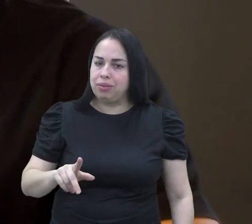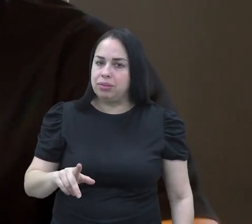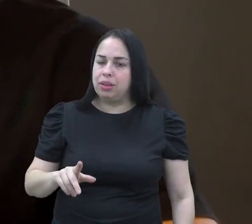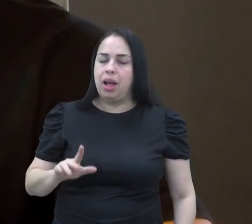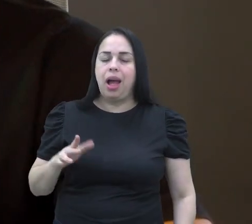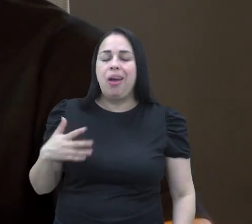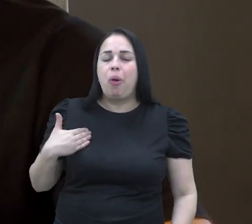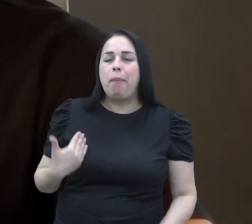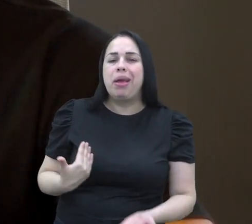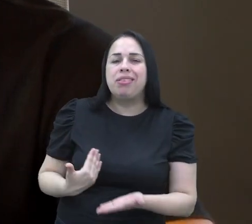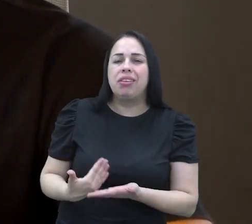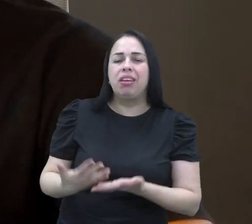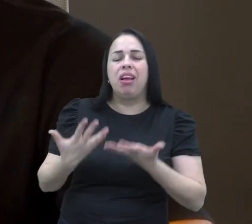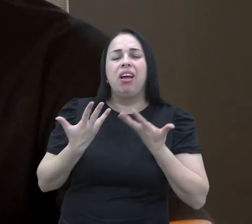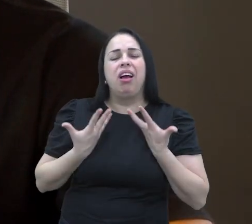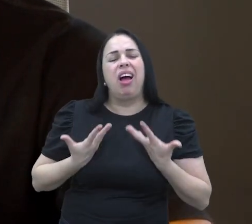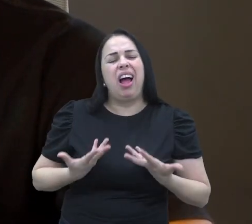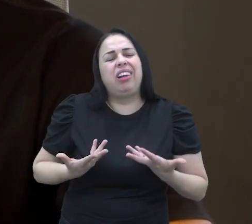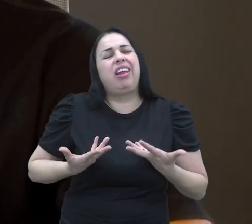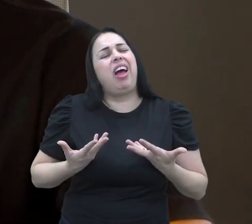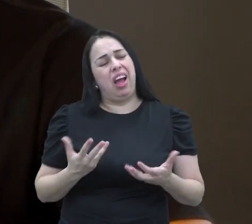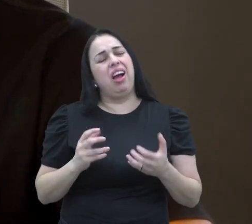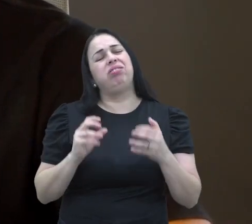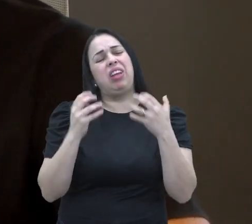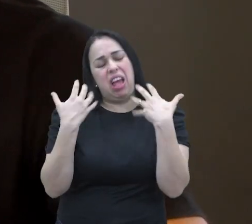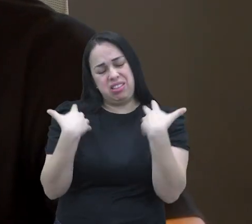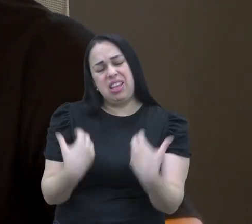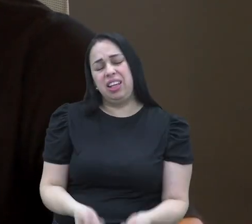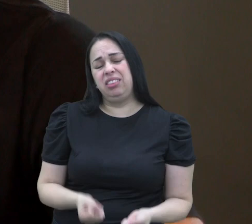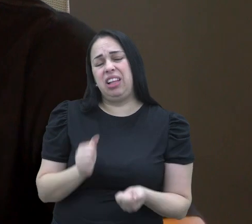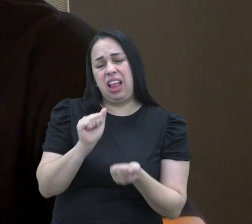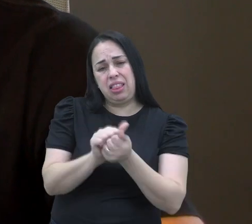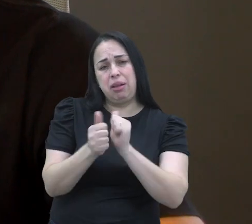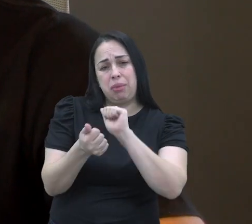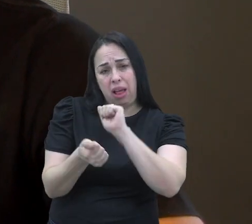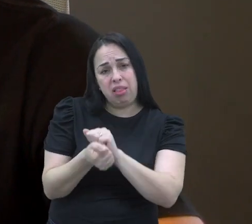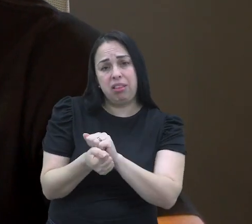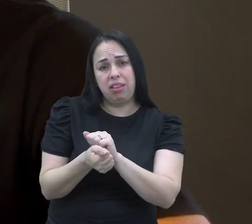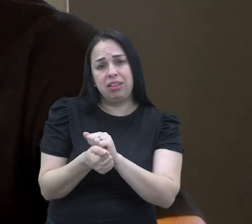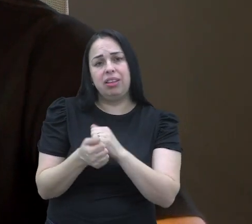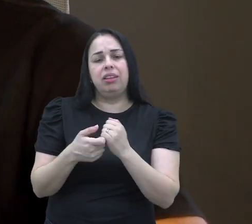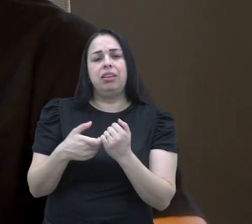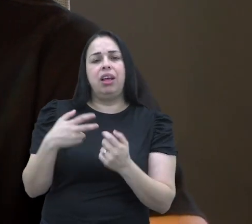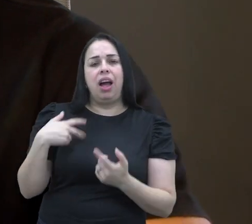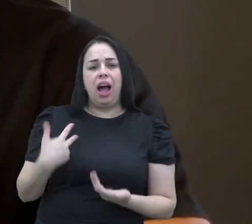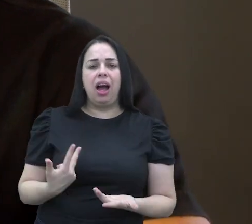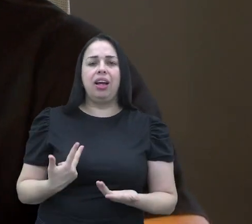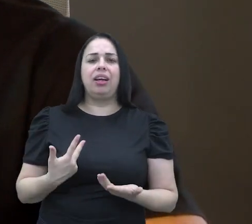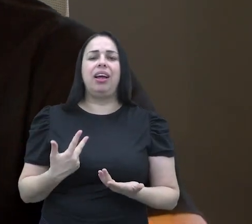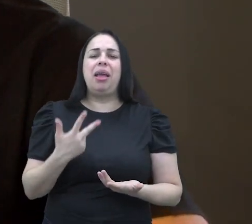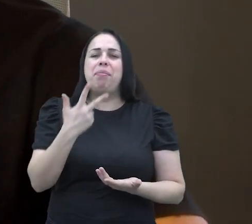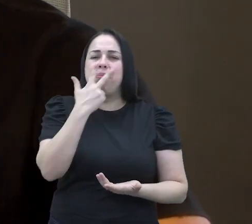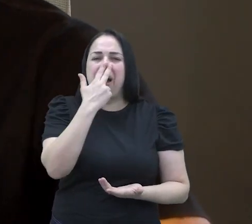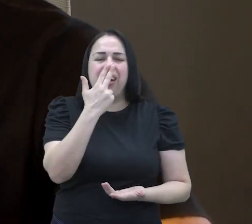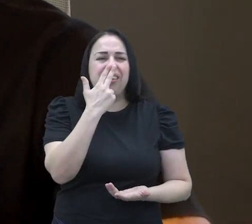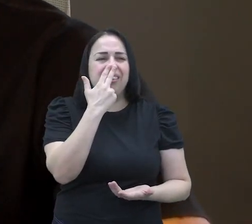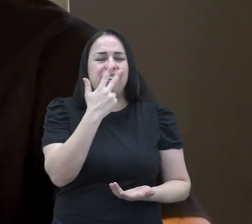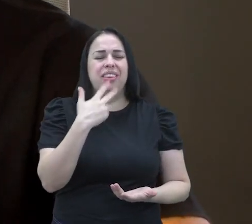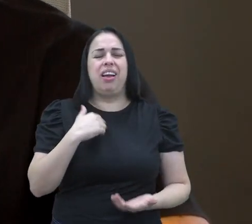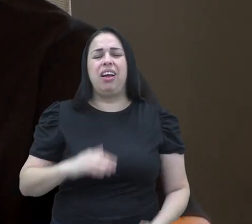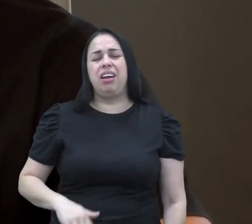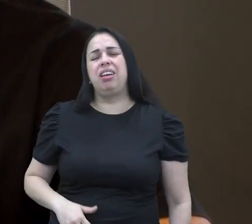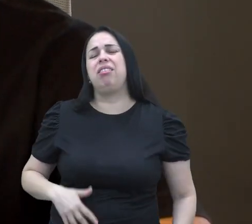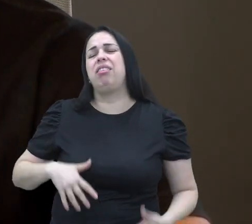eu começo a me adaptar àquele cansaço. E eu me adaptando àquele cansaço, eu vou ter uma percepção contaminada